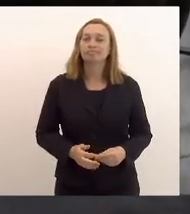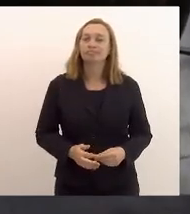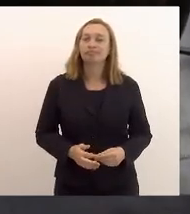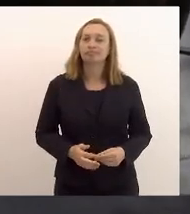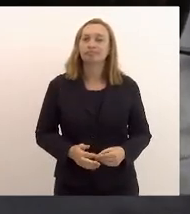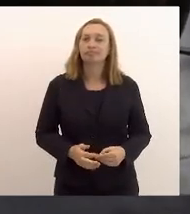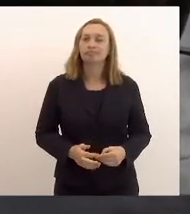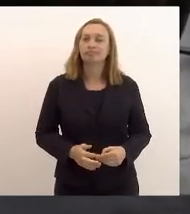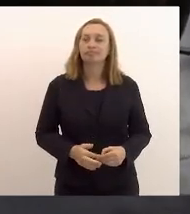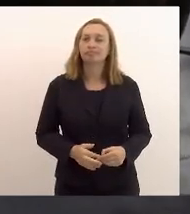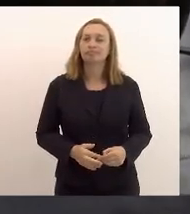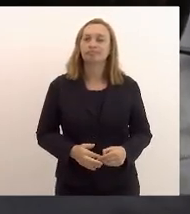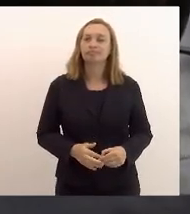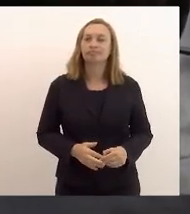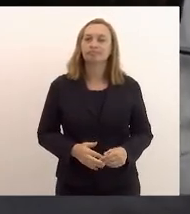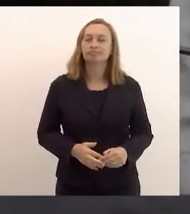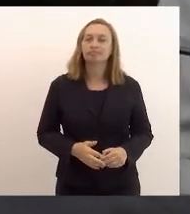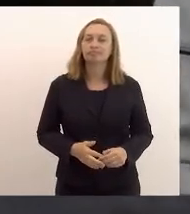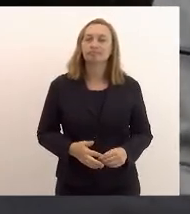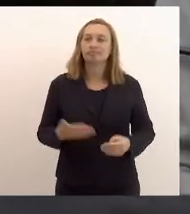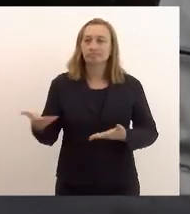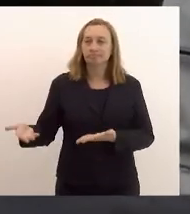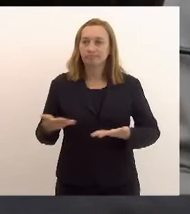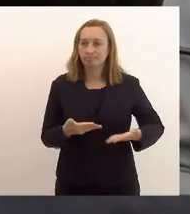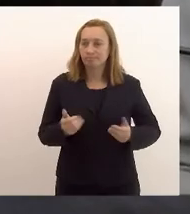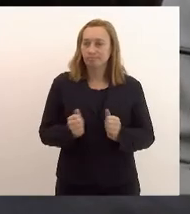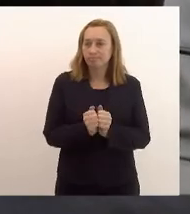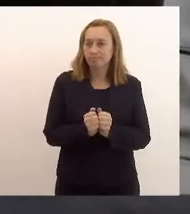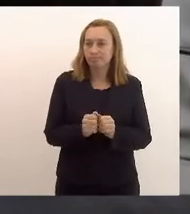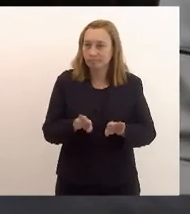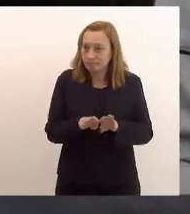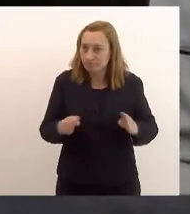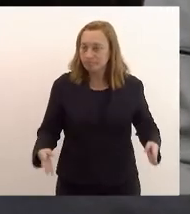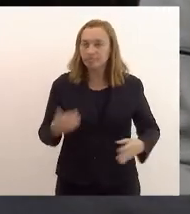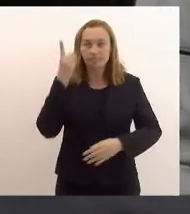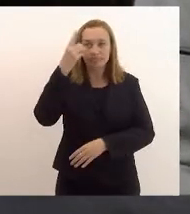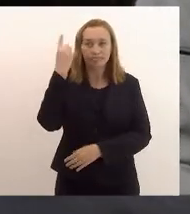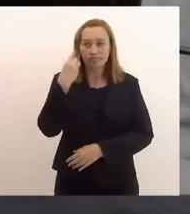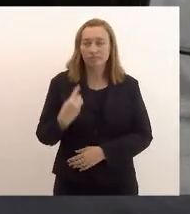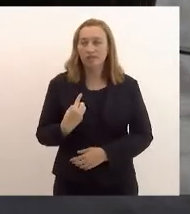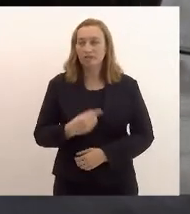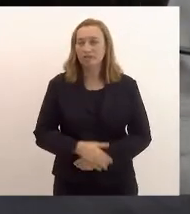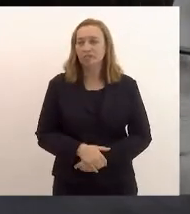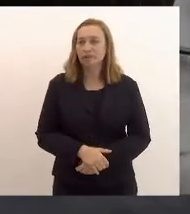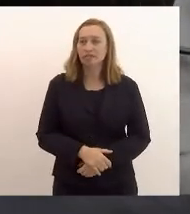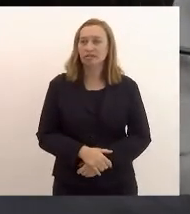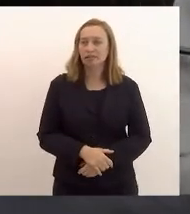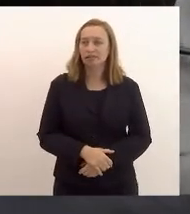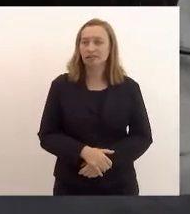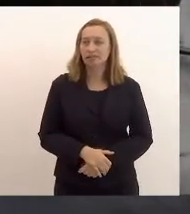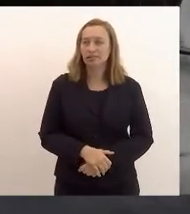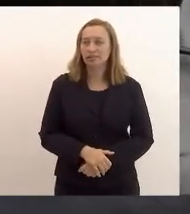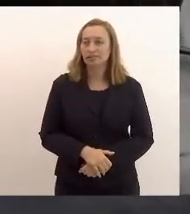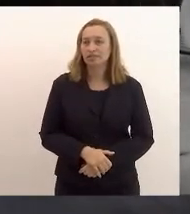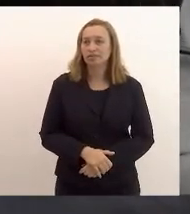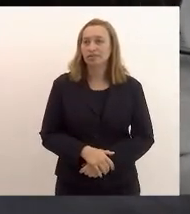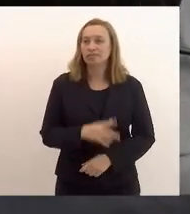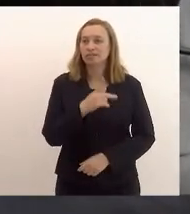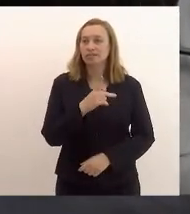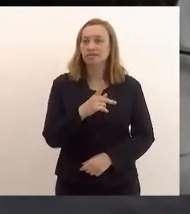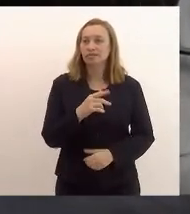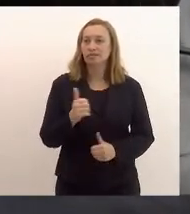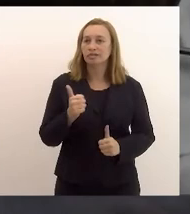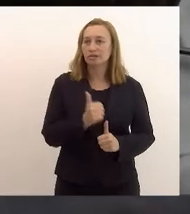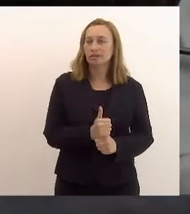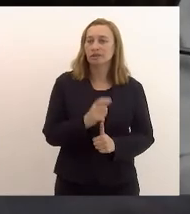eu queria primeiro convidar para estar conosco aqui a mesa deputada Dani Monteiro a ocupar o lugar da